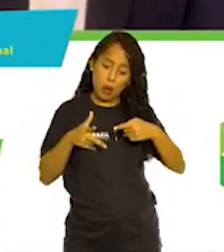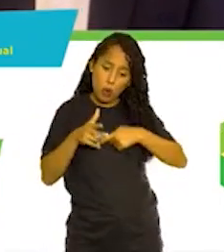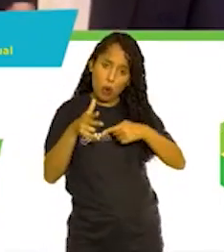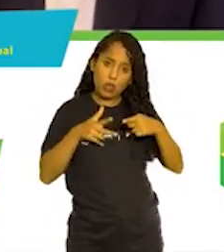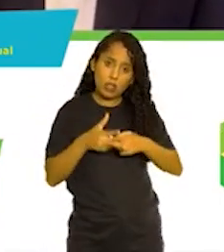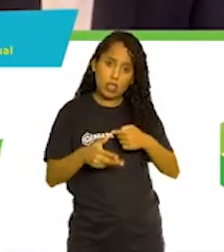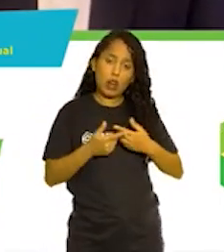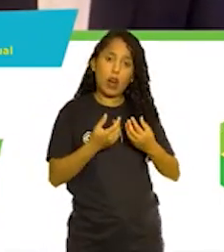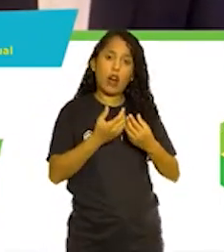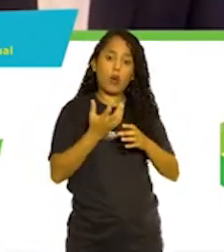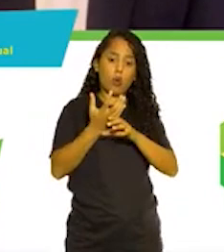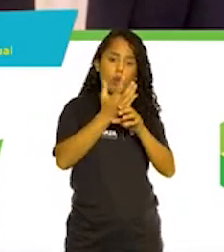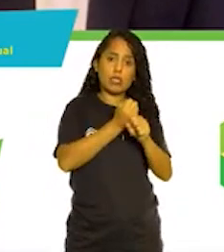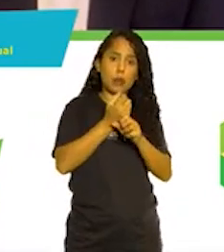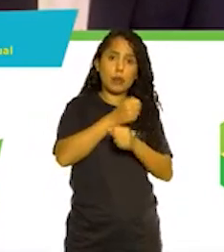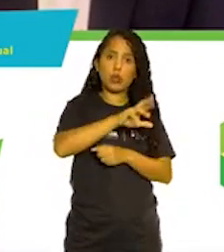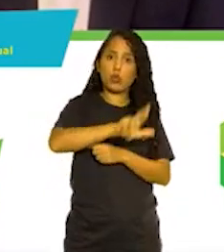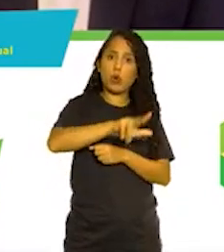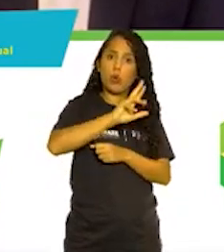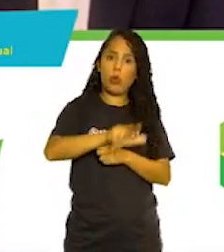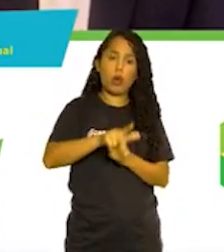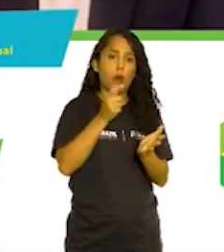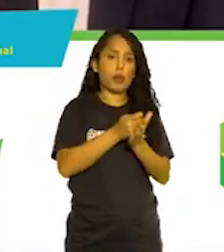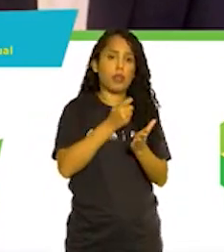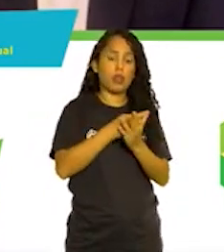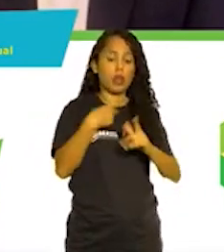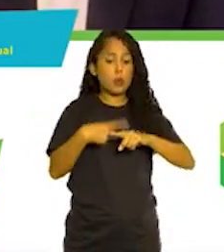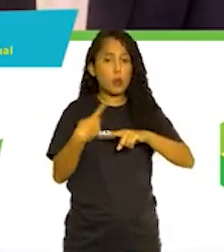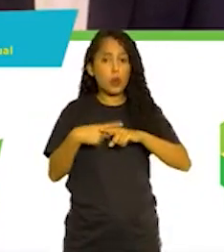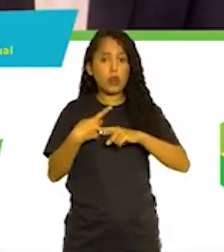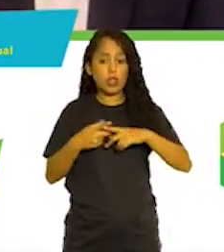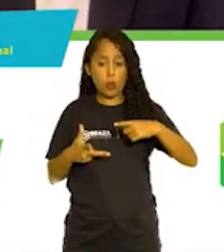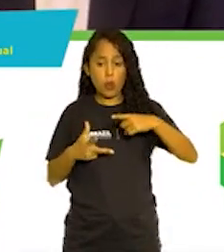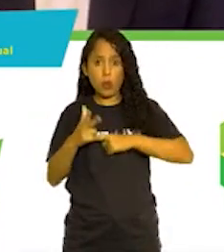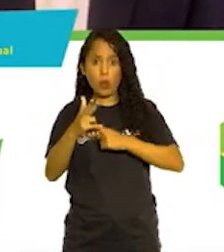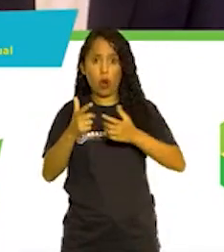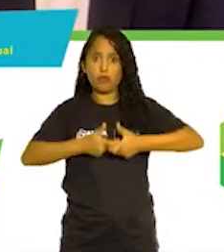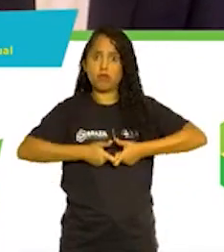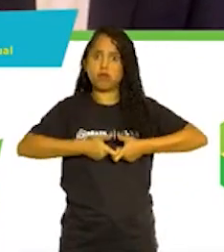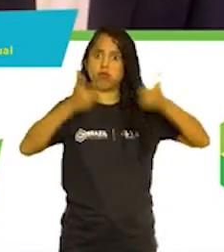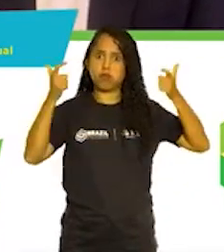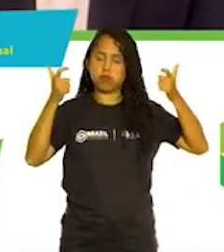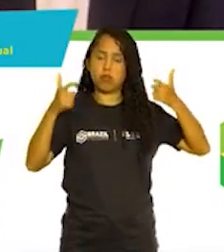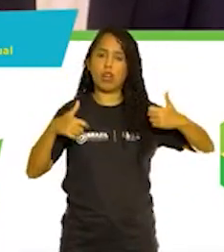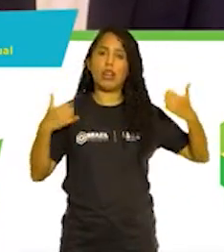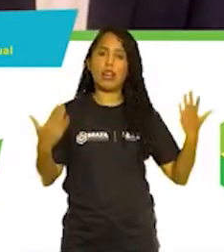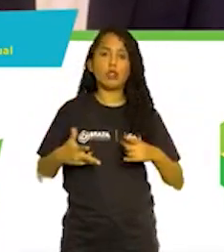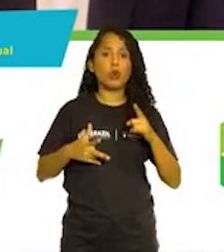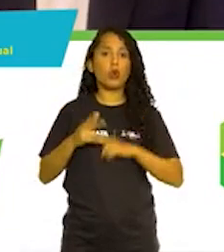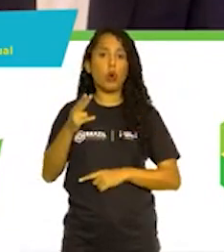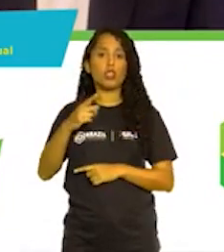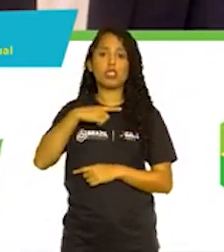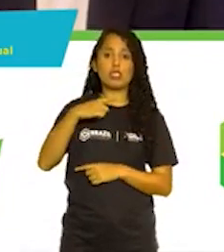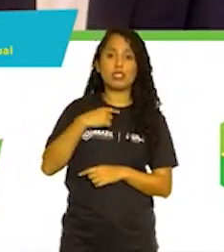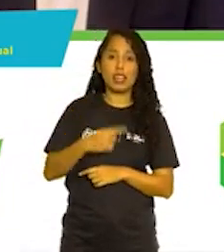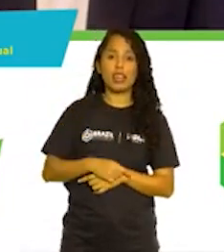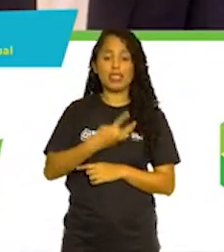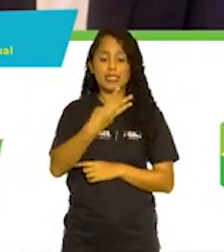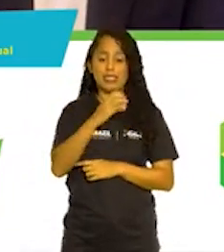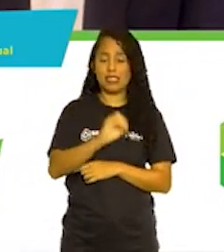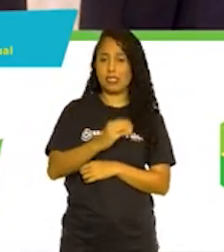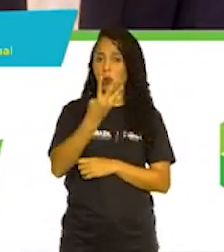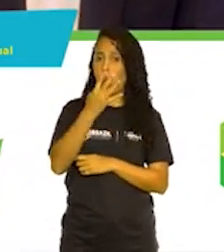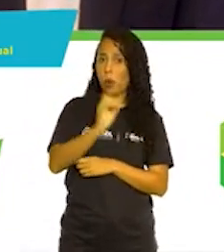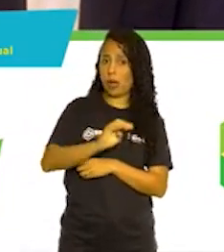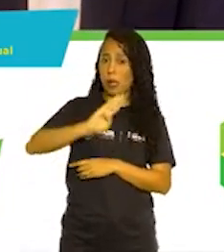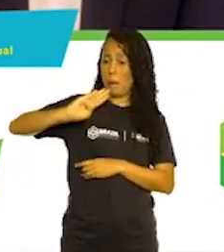de vários ministérios. E isso é impossível, porque o corte tem que ser muito grande. A gente está falando aí de um corte entre 30 e 40 bilhões de reais